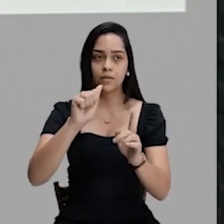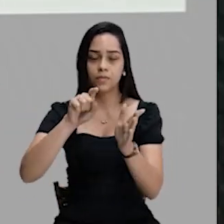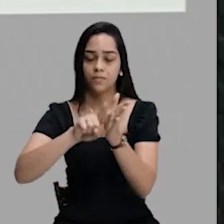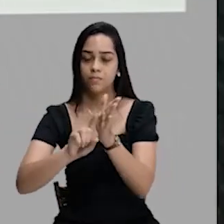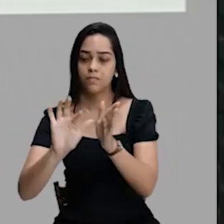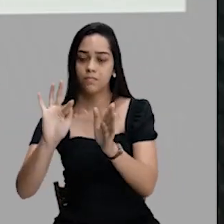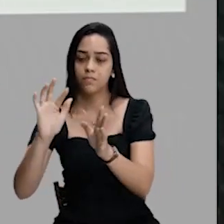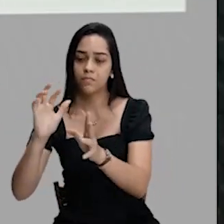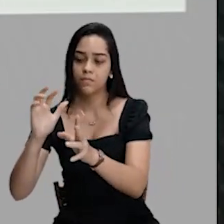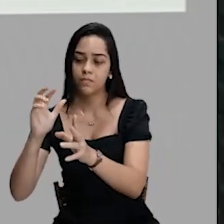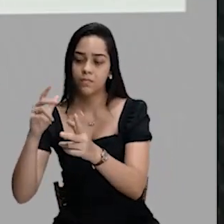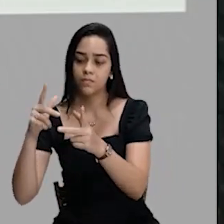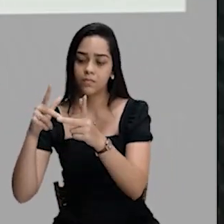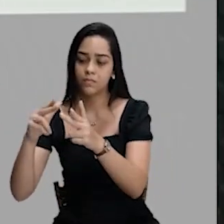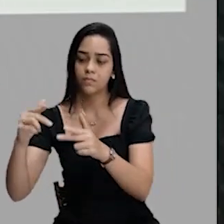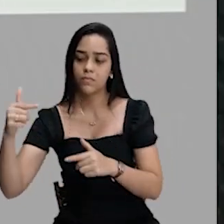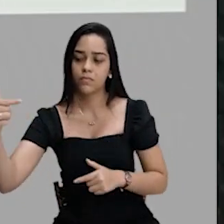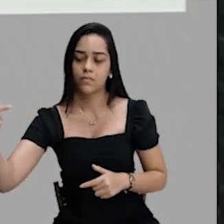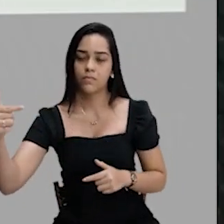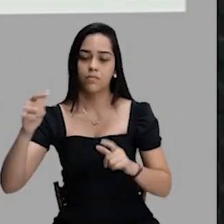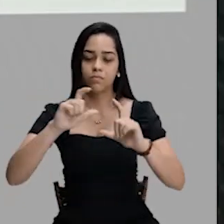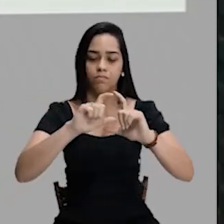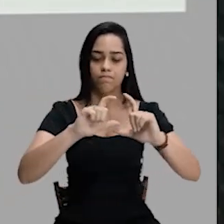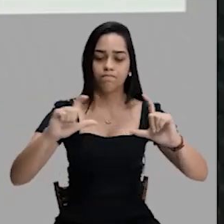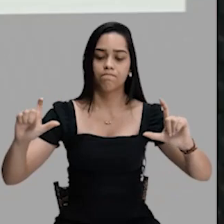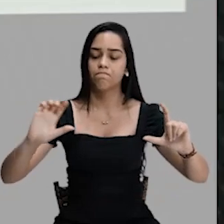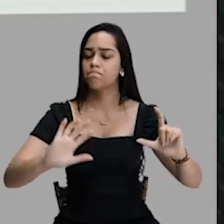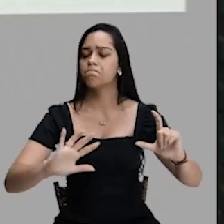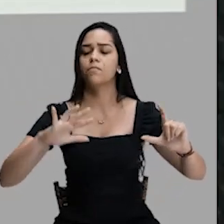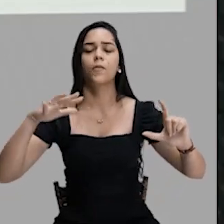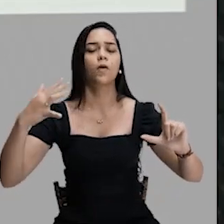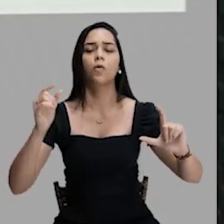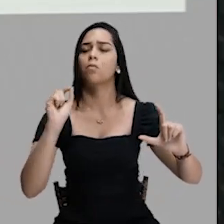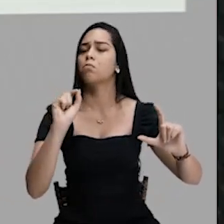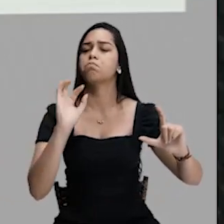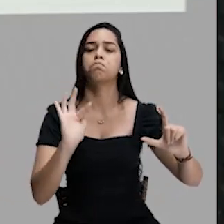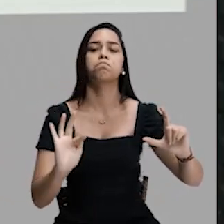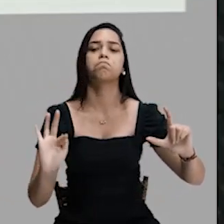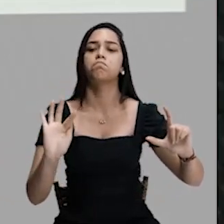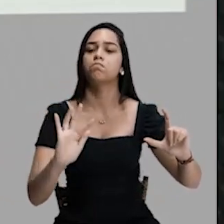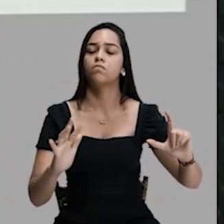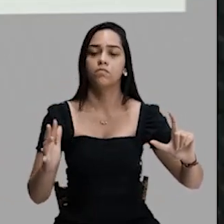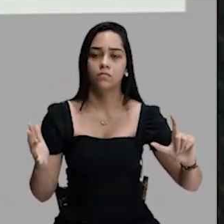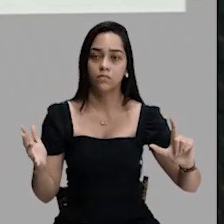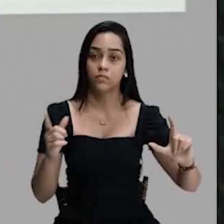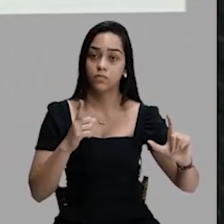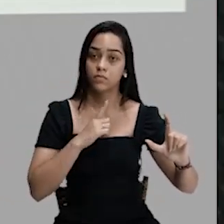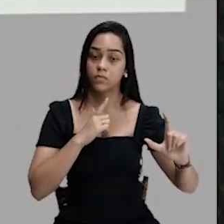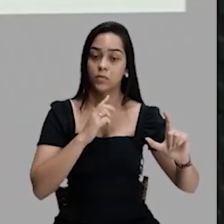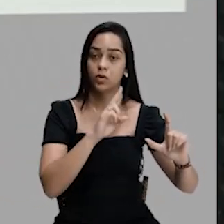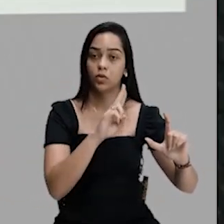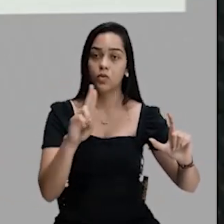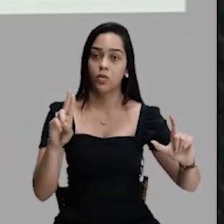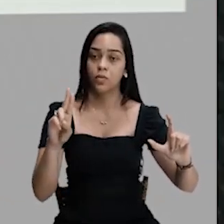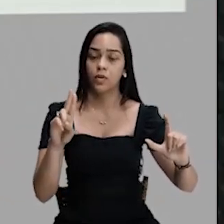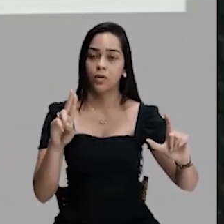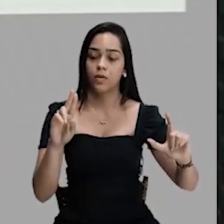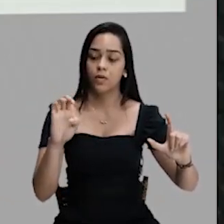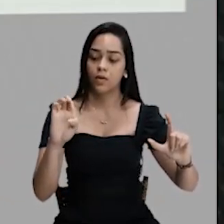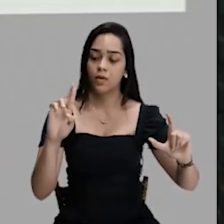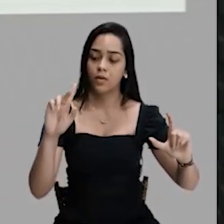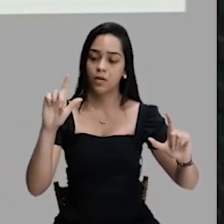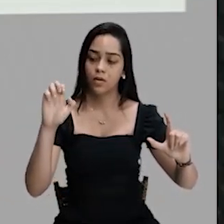menos F igual a 2. Que fórmula é essa aqui? Tá? Essa é uma fórmula chamada fórmula